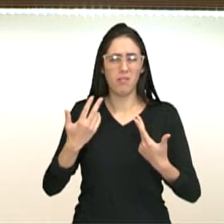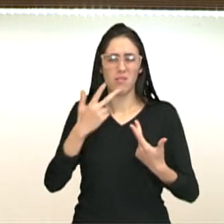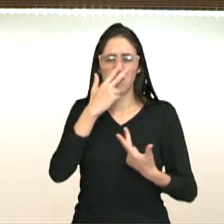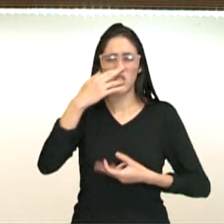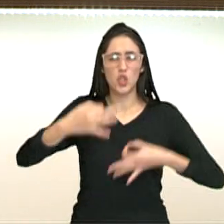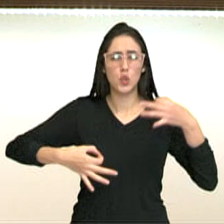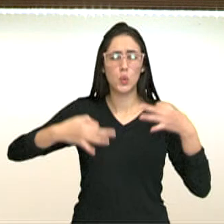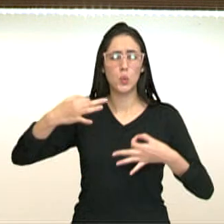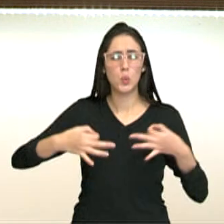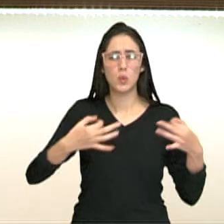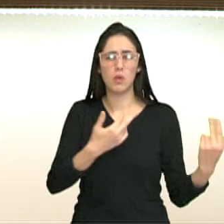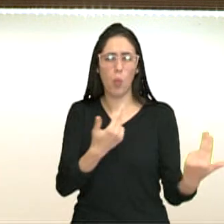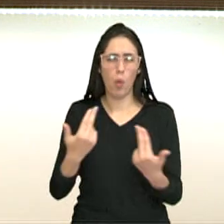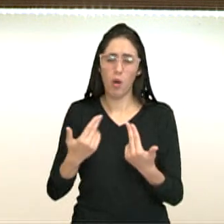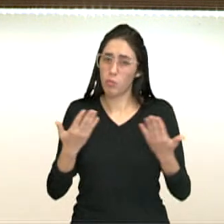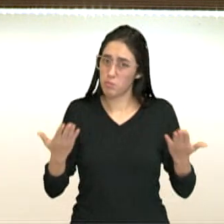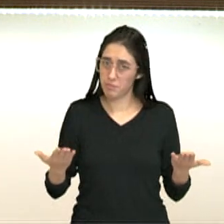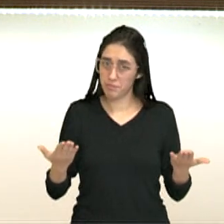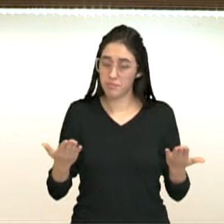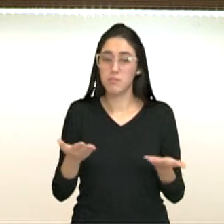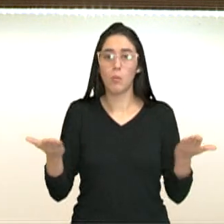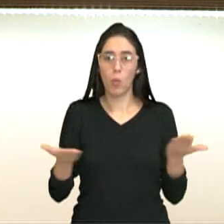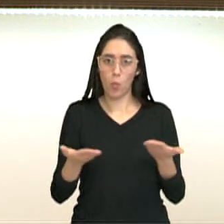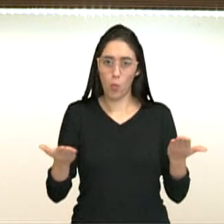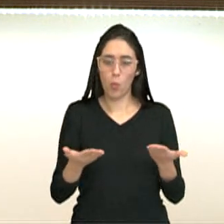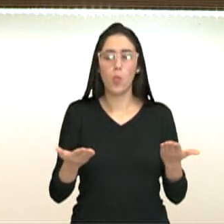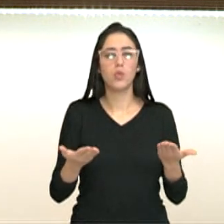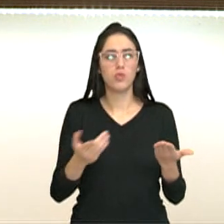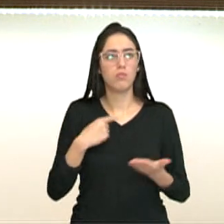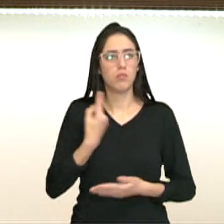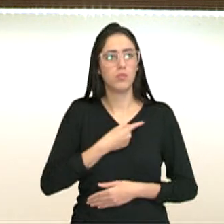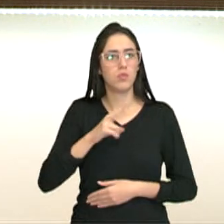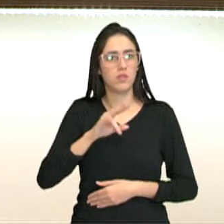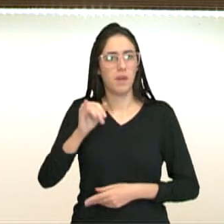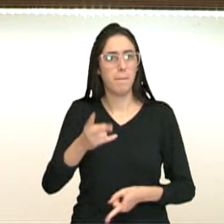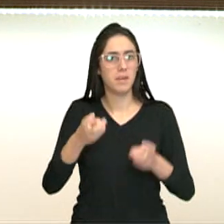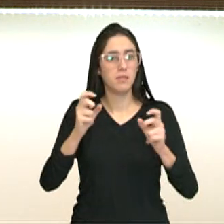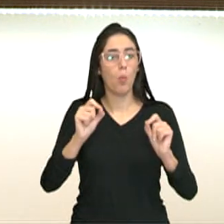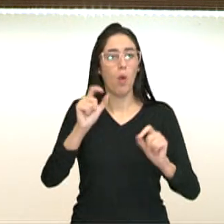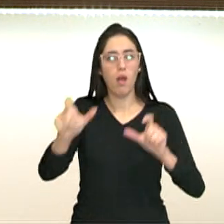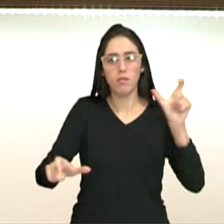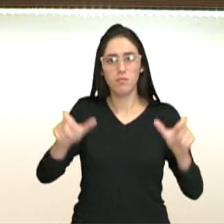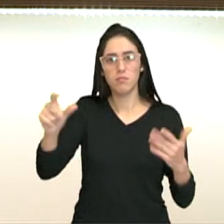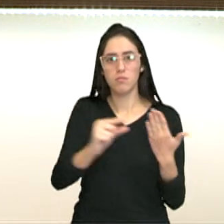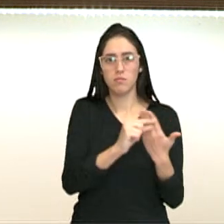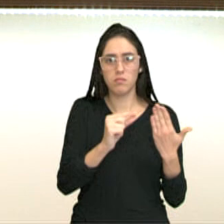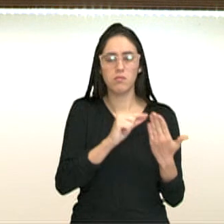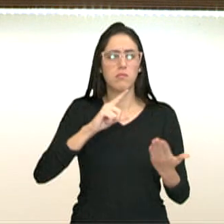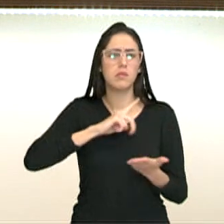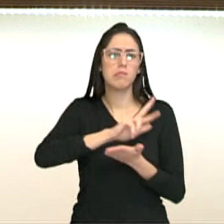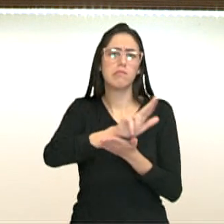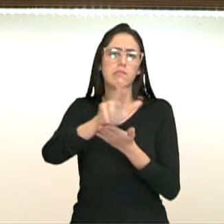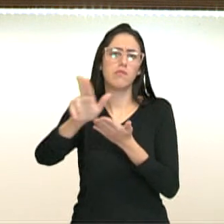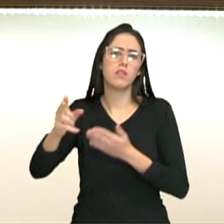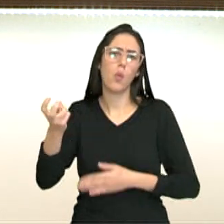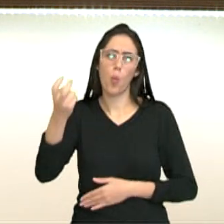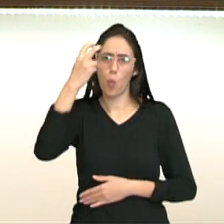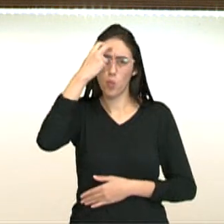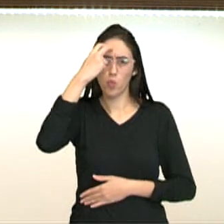generalizantes? Bom, ao longo da aula a gente vai perceber que os autores foram trabalhando questões de diversidade cultural